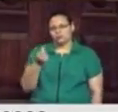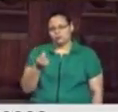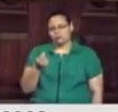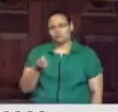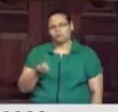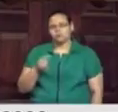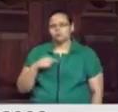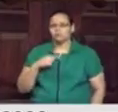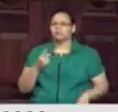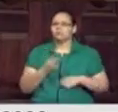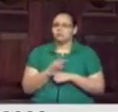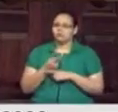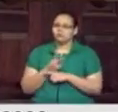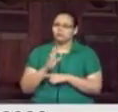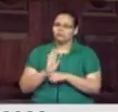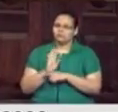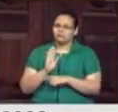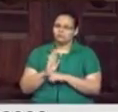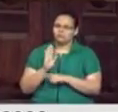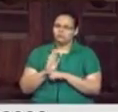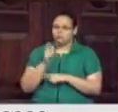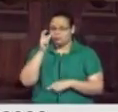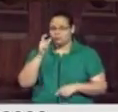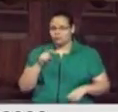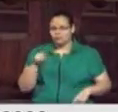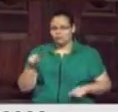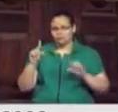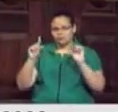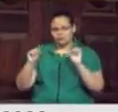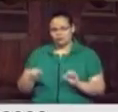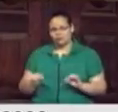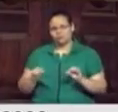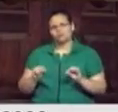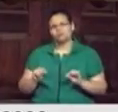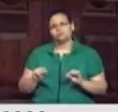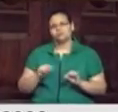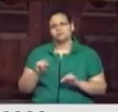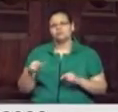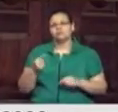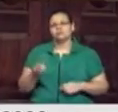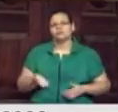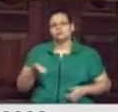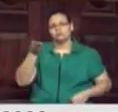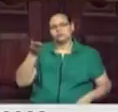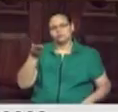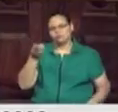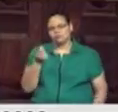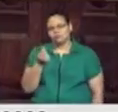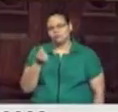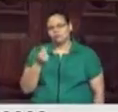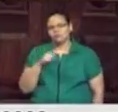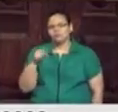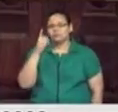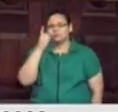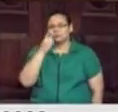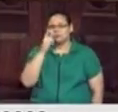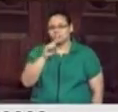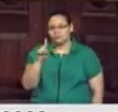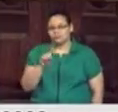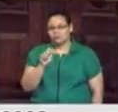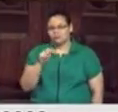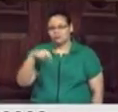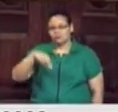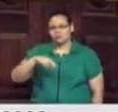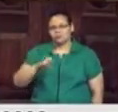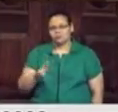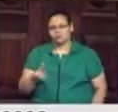tarifas, ela procura, defendendo o interesse do usuário, reduzir o impacto ou o tamanho desse aumento de tarifas. Deputado Zaqueu, o que